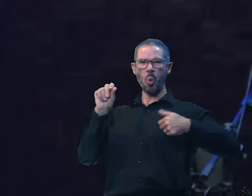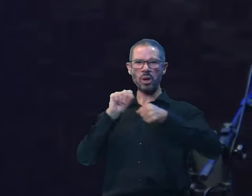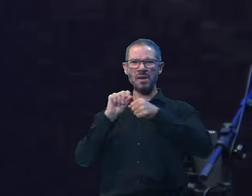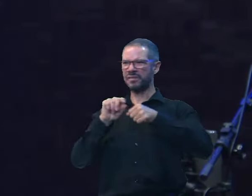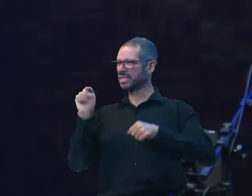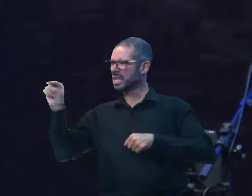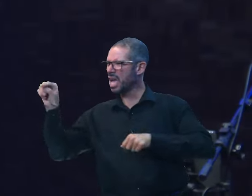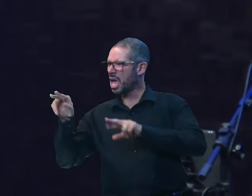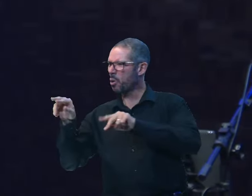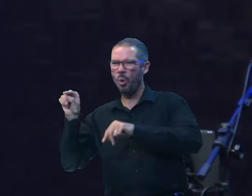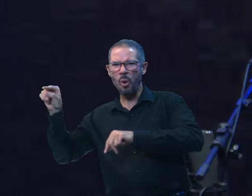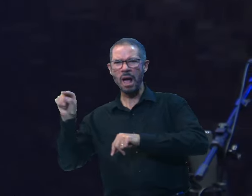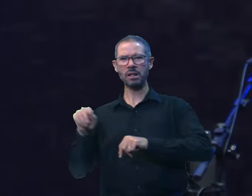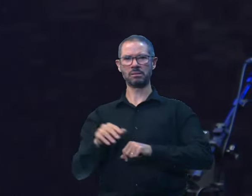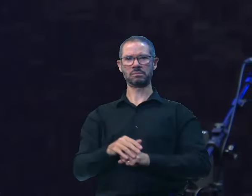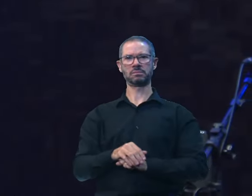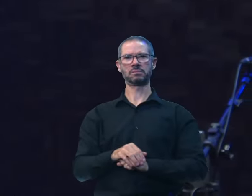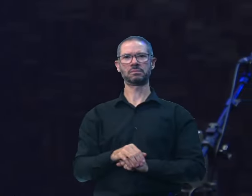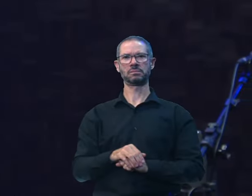que ela fez.